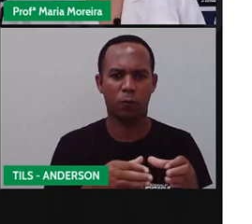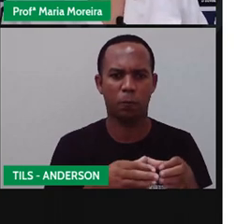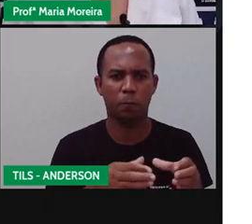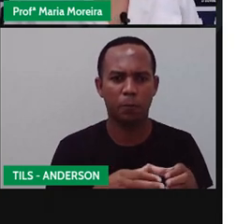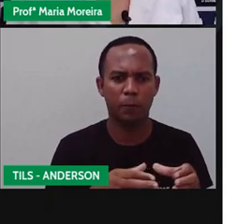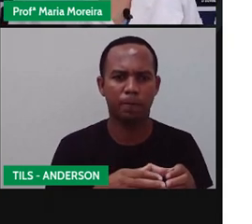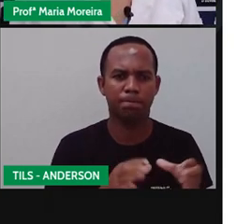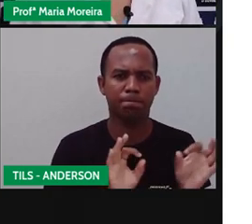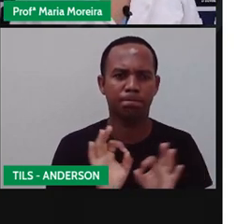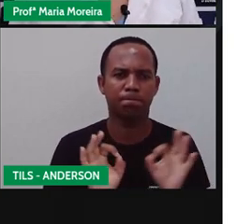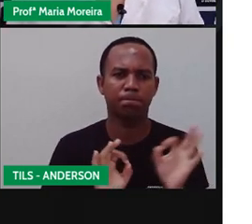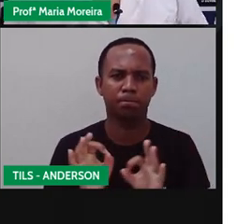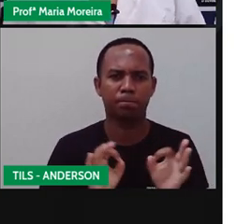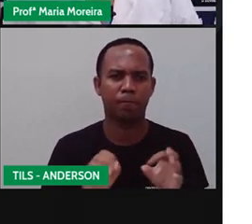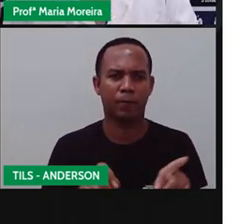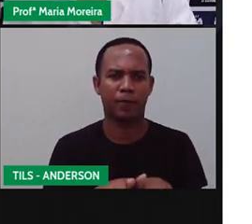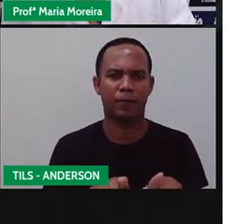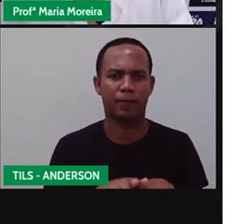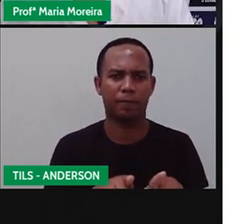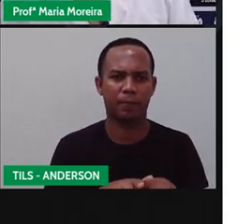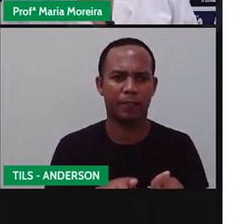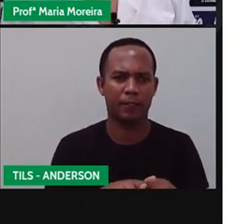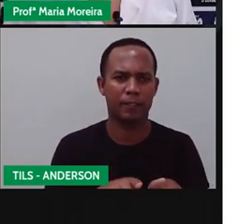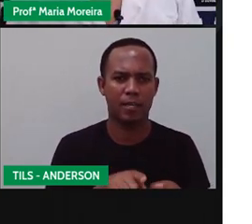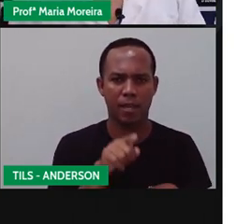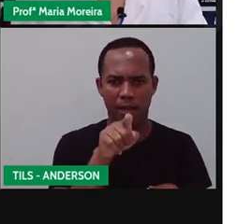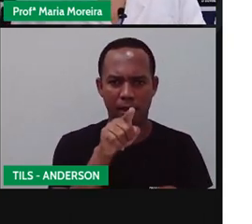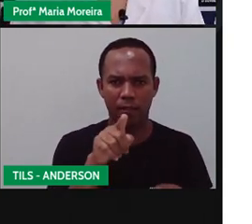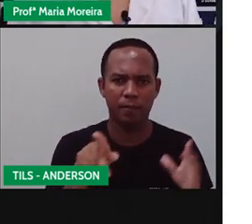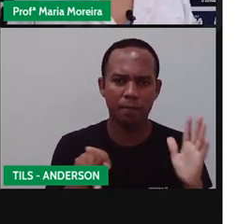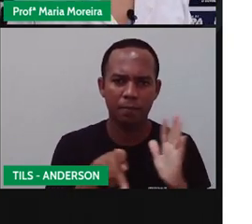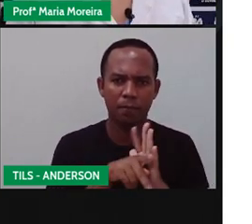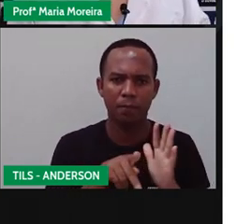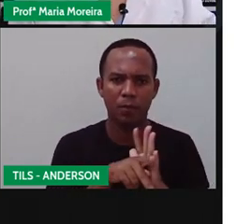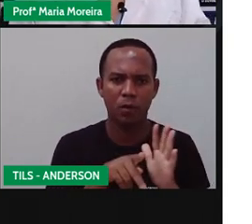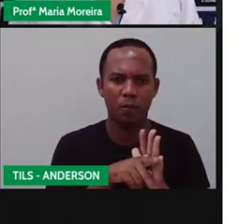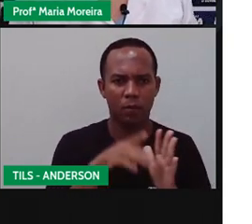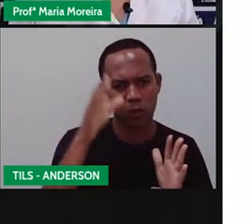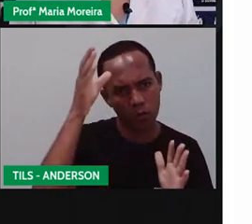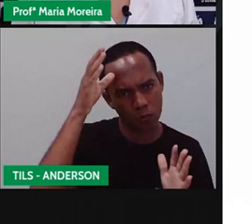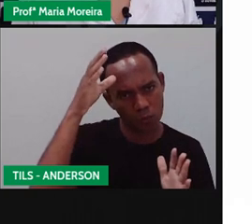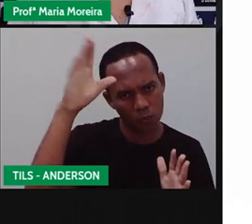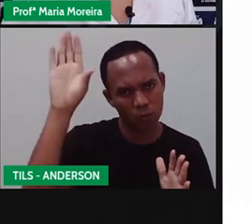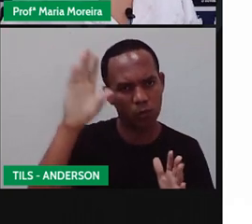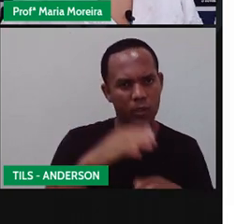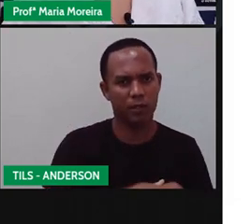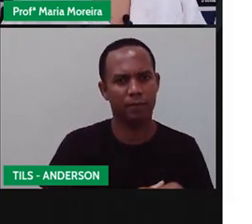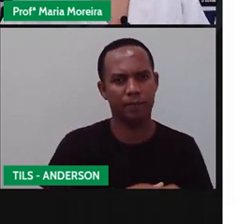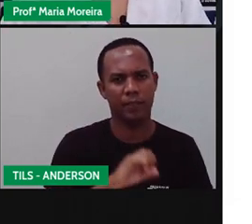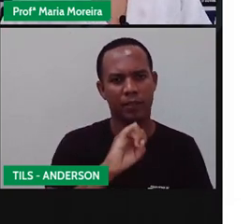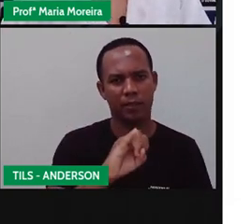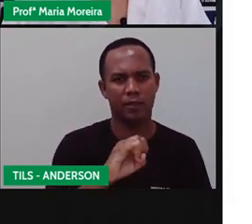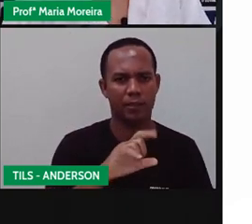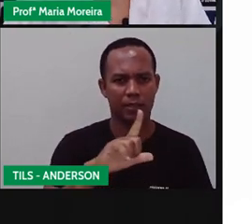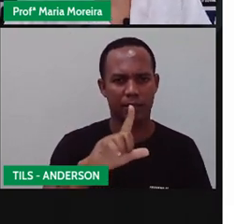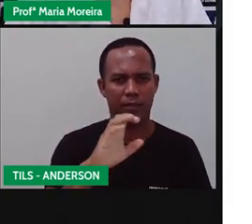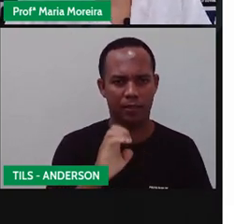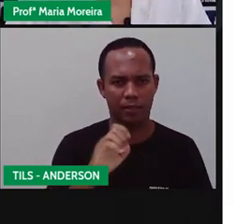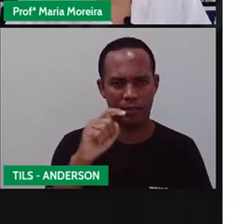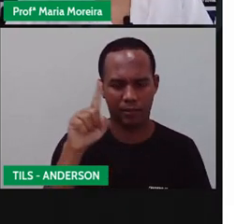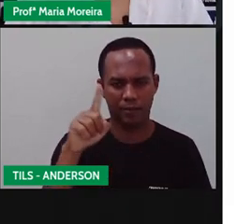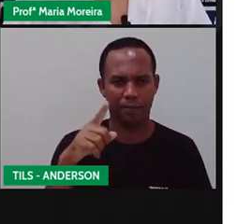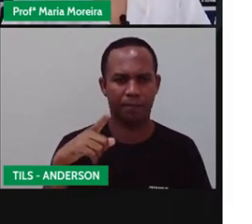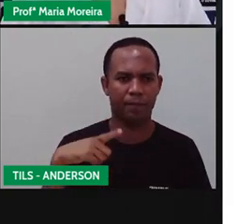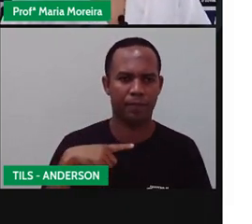é um filho de Gandhi, e Caetano Veloso, que valoriza aí o Ilê Aiyê, certo? E aqui a gente tem